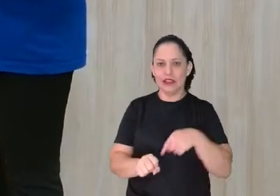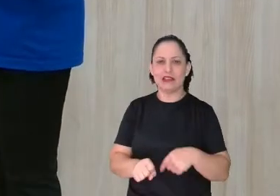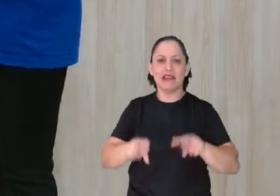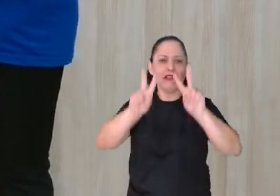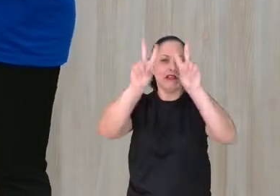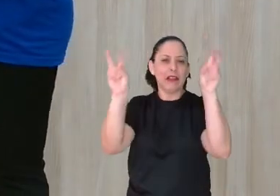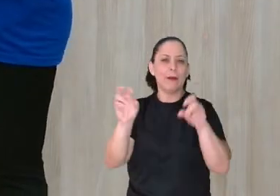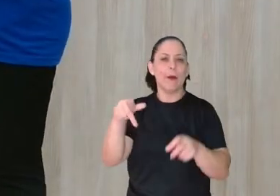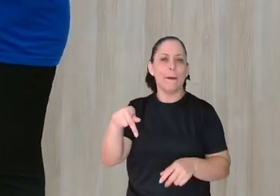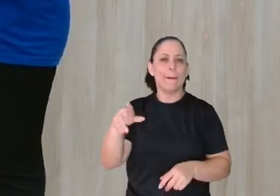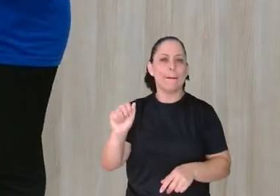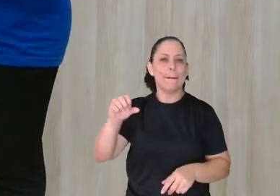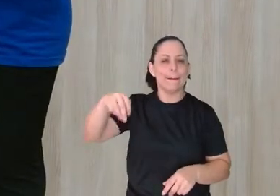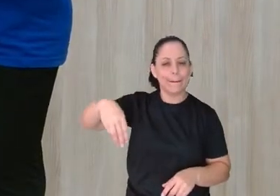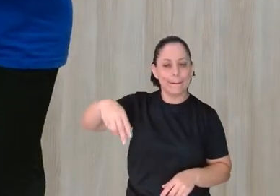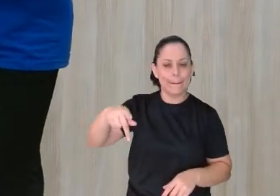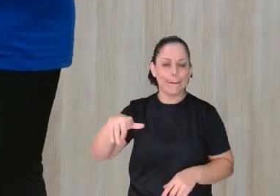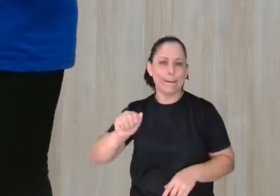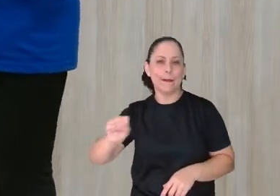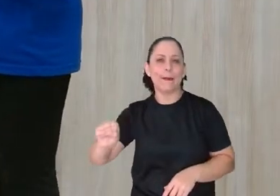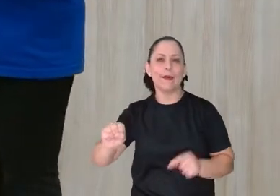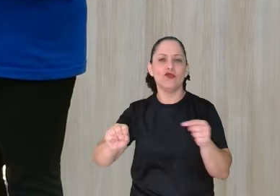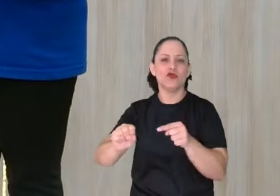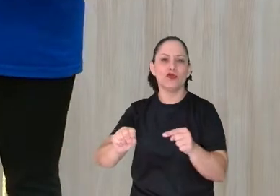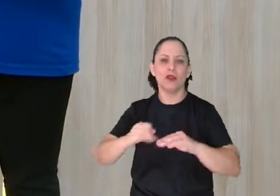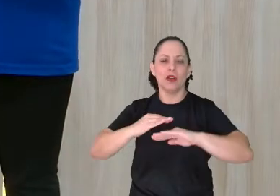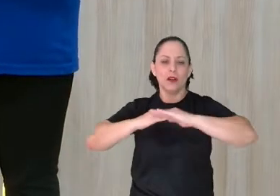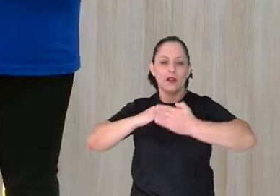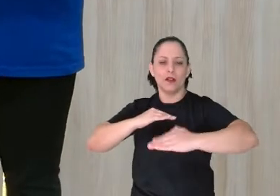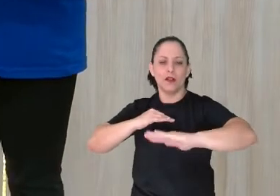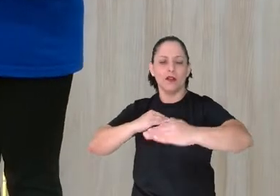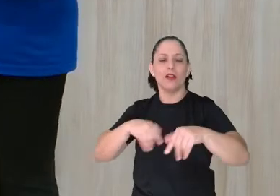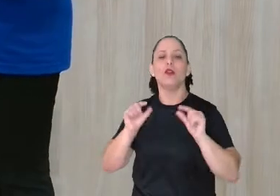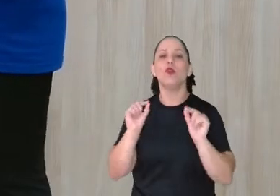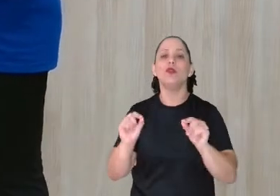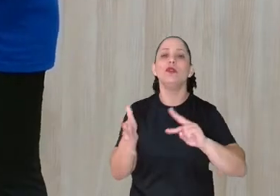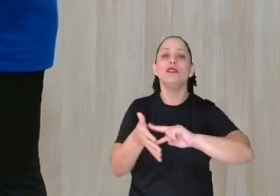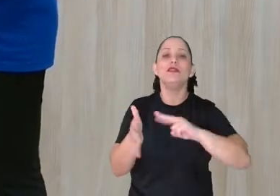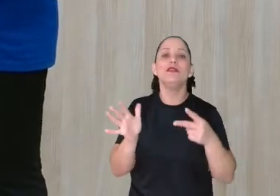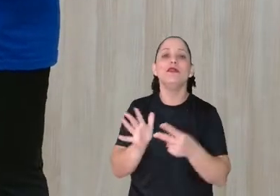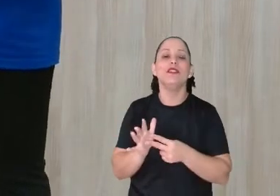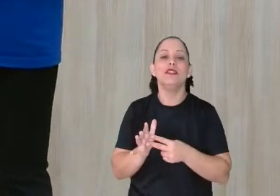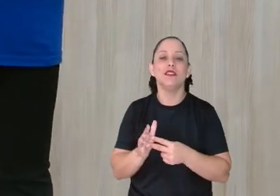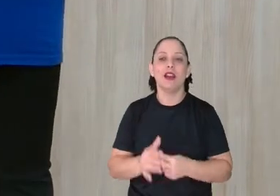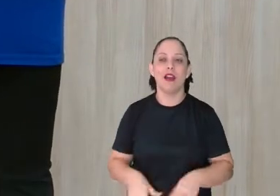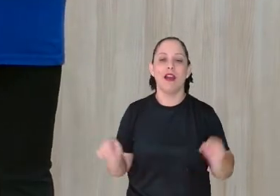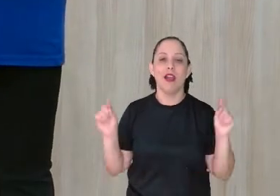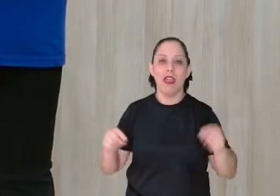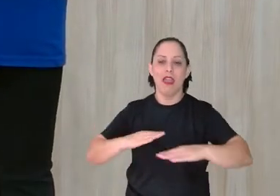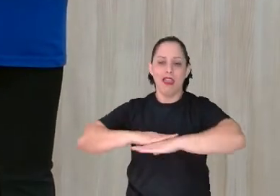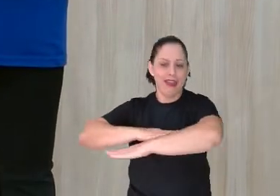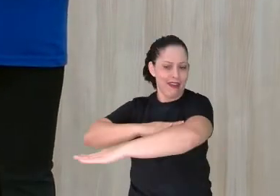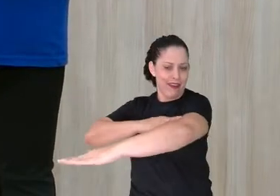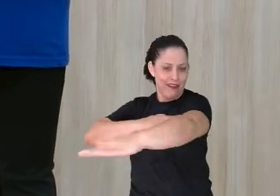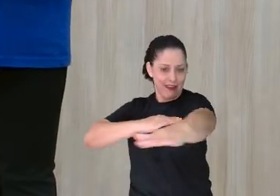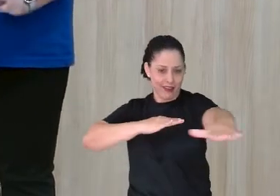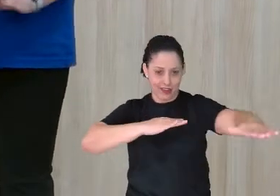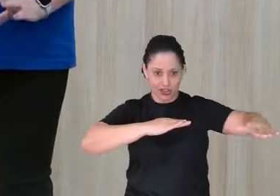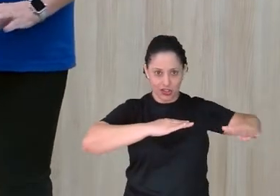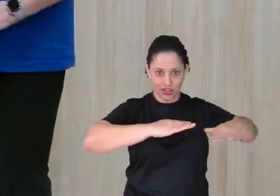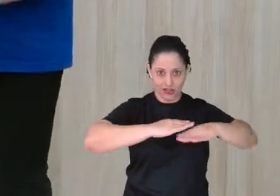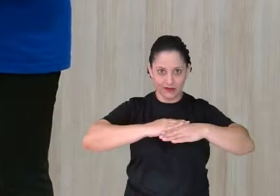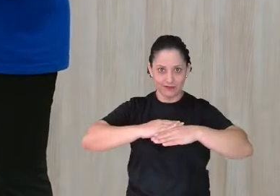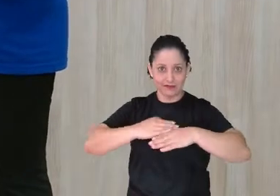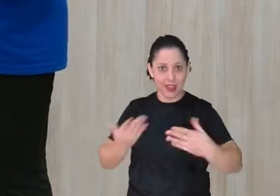gente, originou-se do vocábulo indígena quechua pampa. Veja o que quer dizer, planície. Então, a gente está